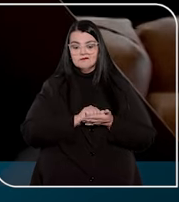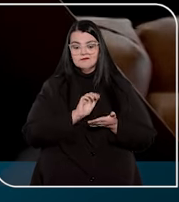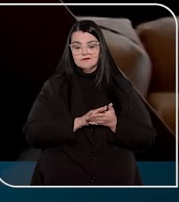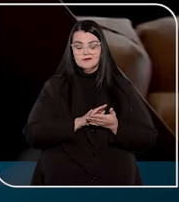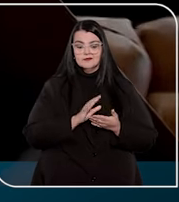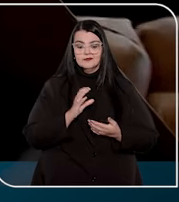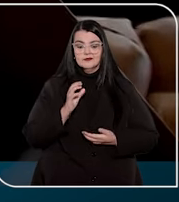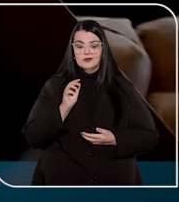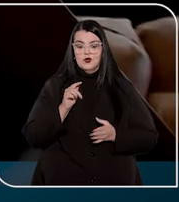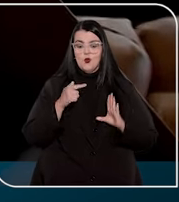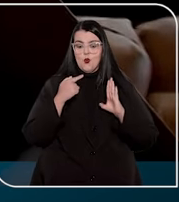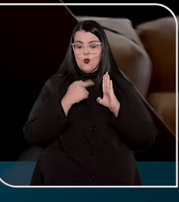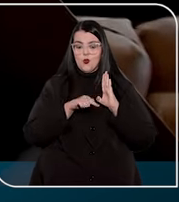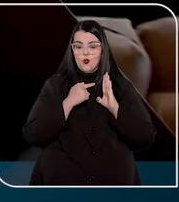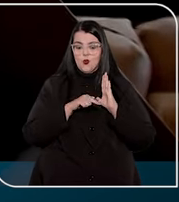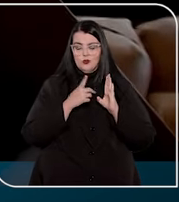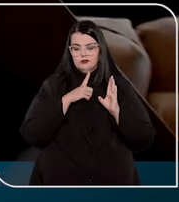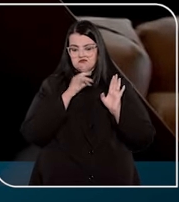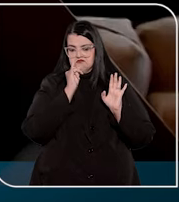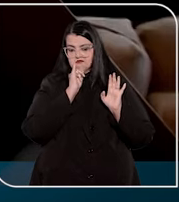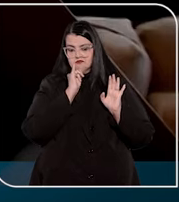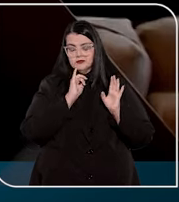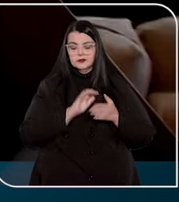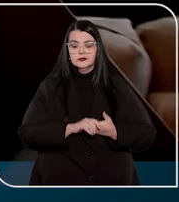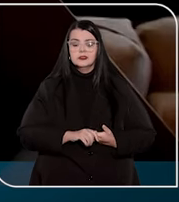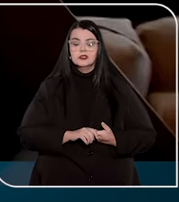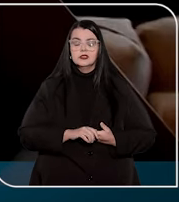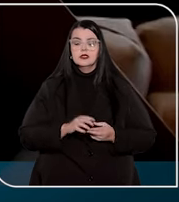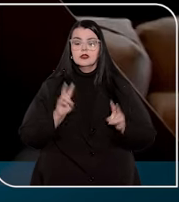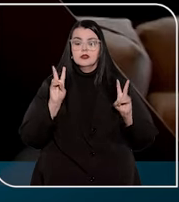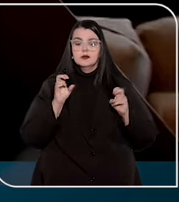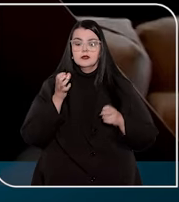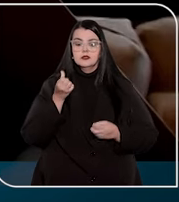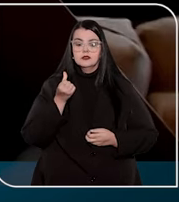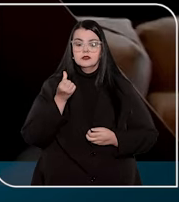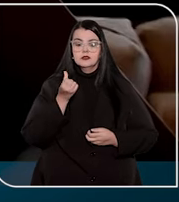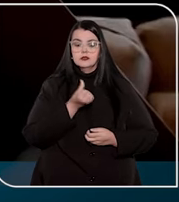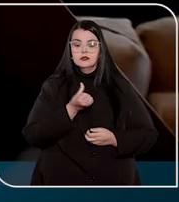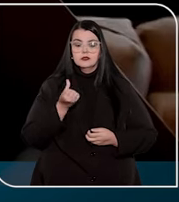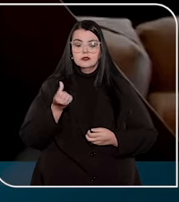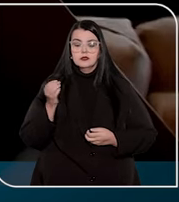chamado Google, e ele falou o seguinte, ó. O tema 660, pessoal, tem